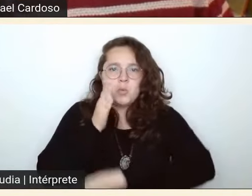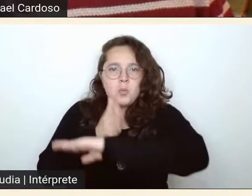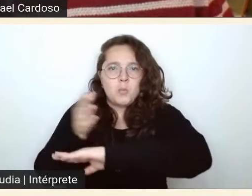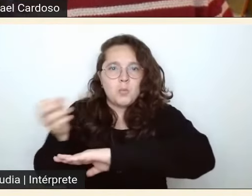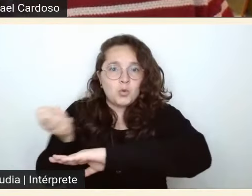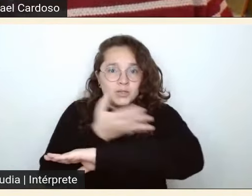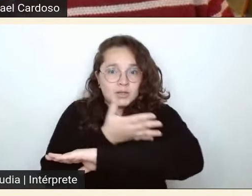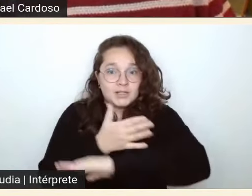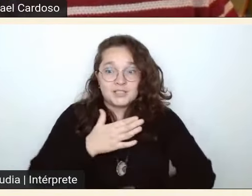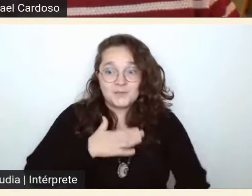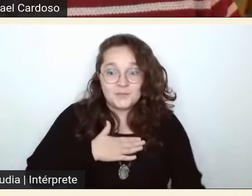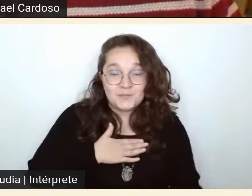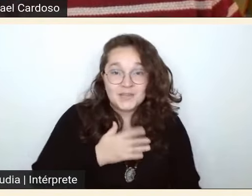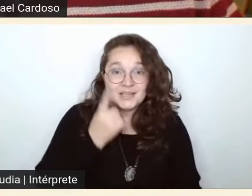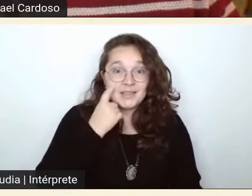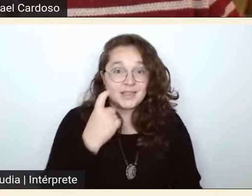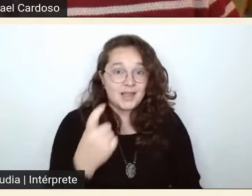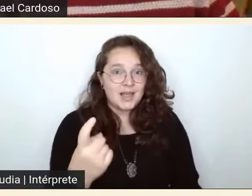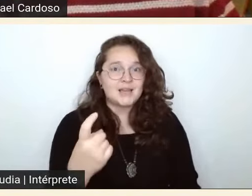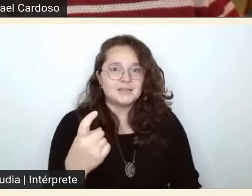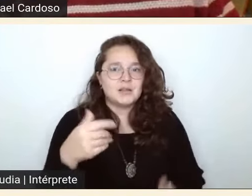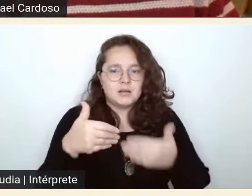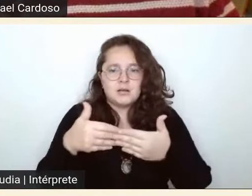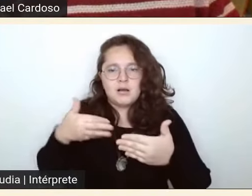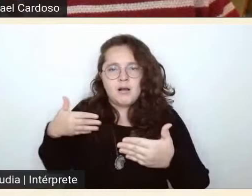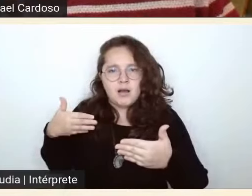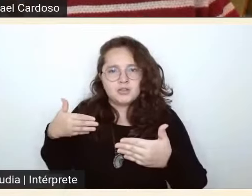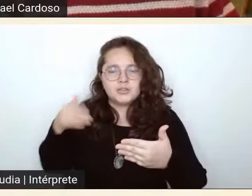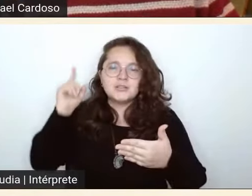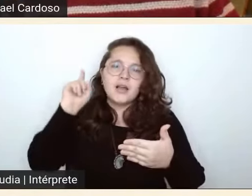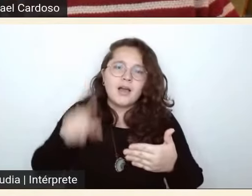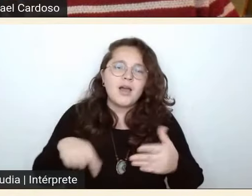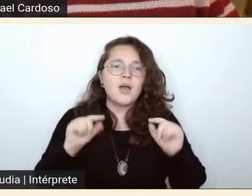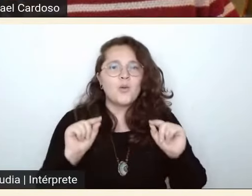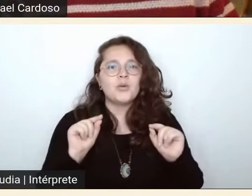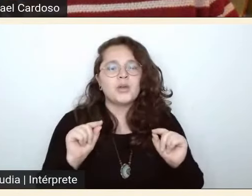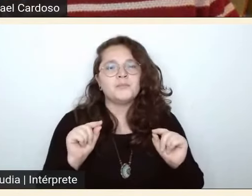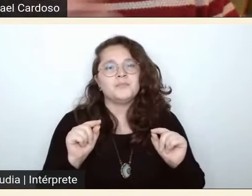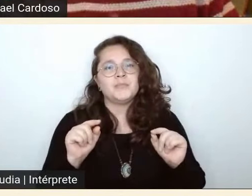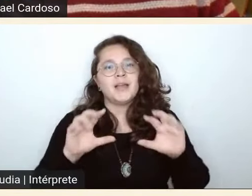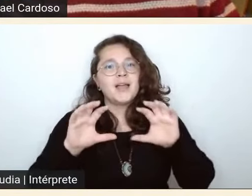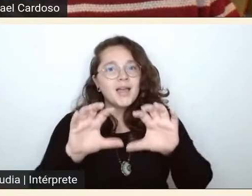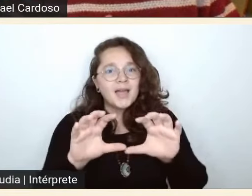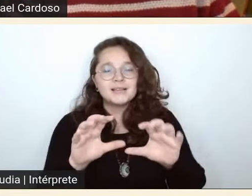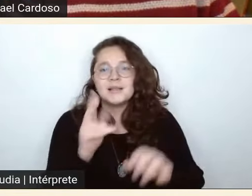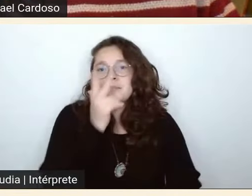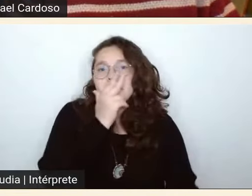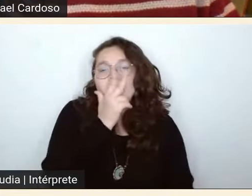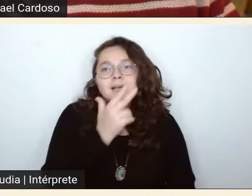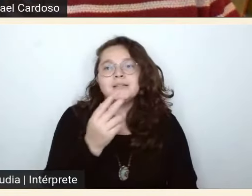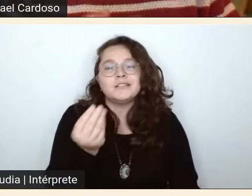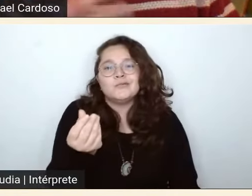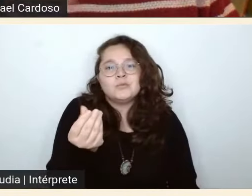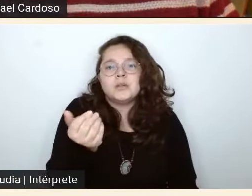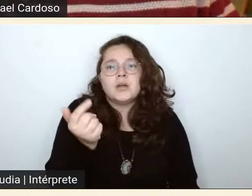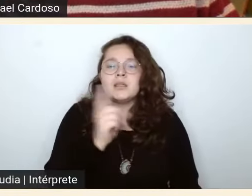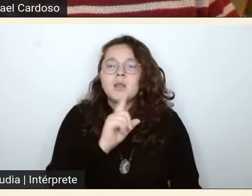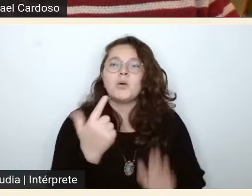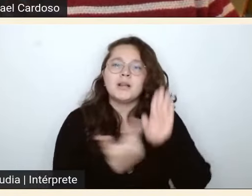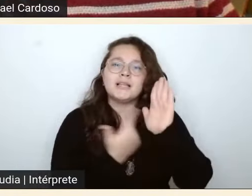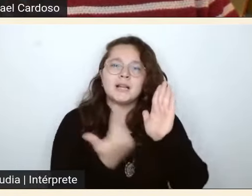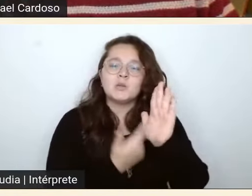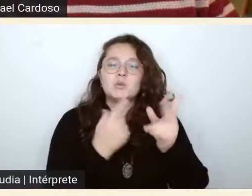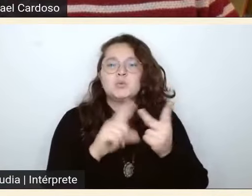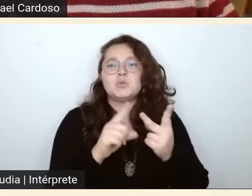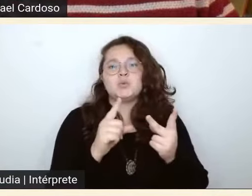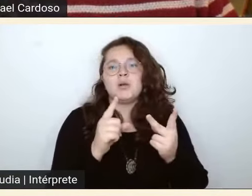me interessa anteriormente a 22, essa modernidade que não passa pela literatura, pelas